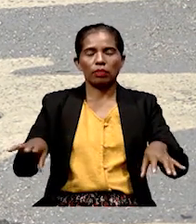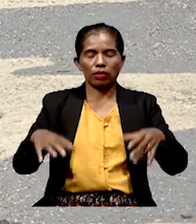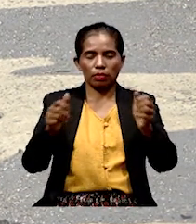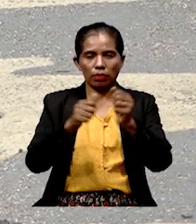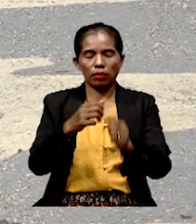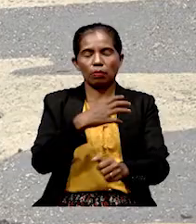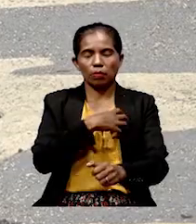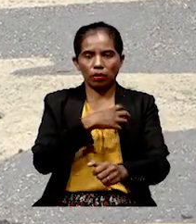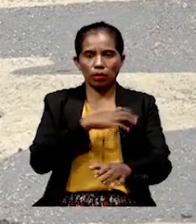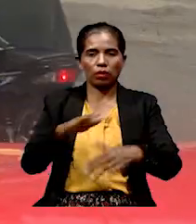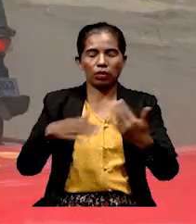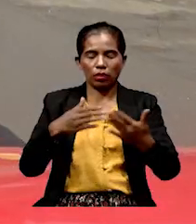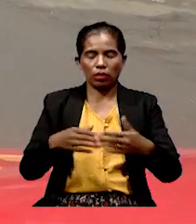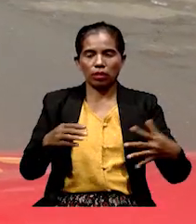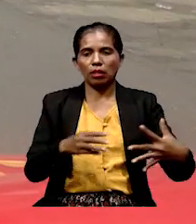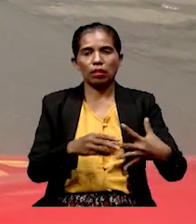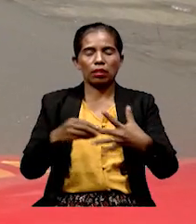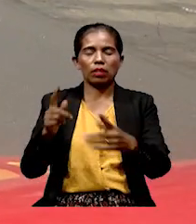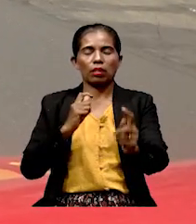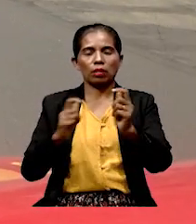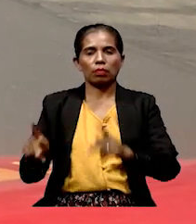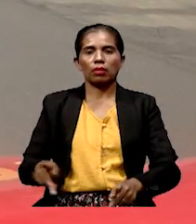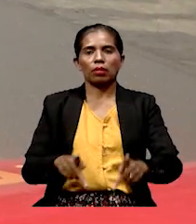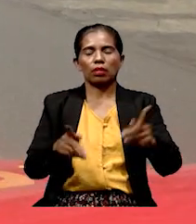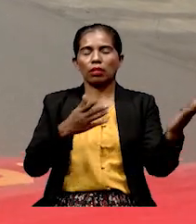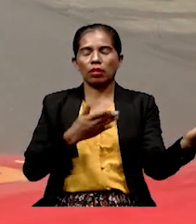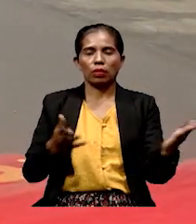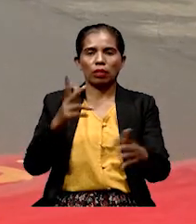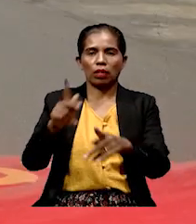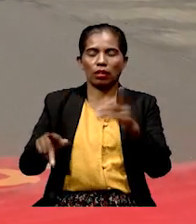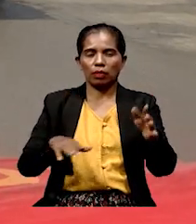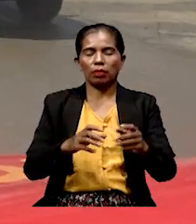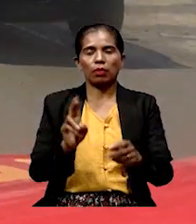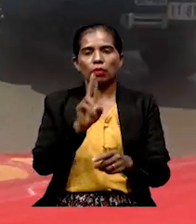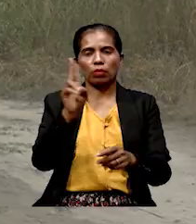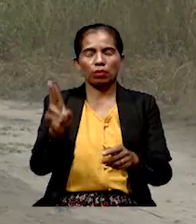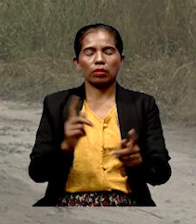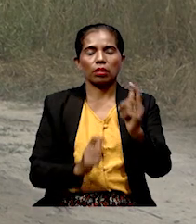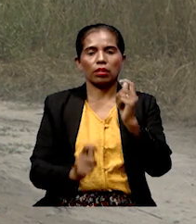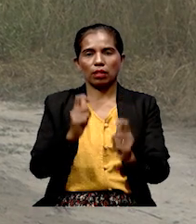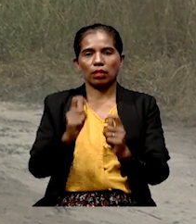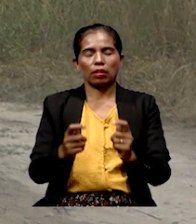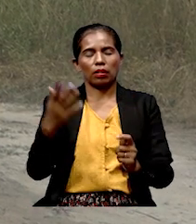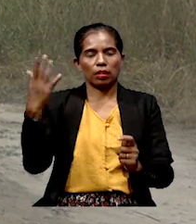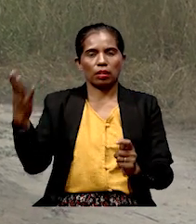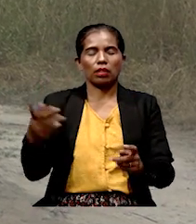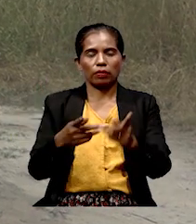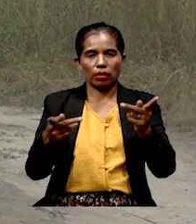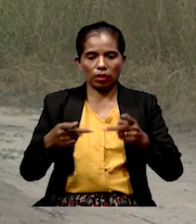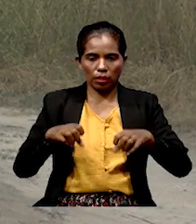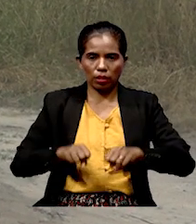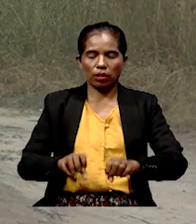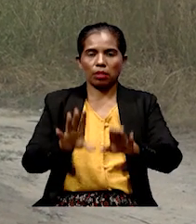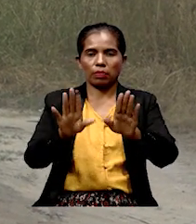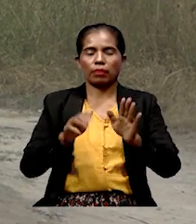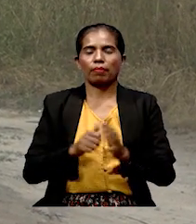Polícia Trânsito, se organiza transporte público, a doutora passageiro Sira, neve utiliza terminal provisório e a área Taceibum. Tuir